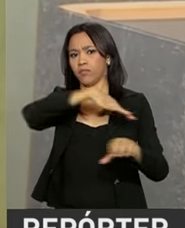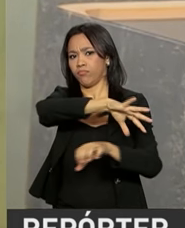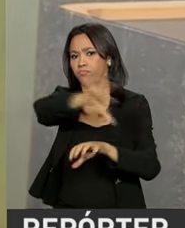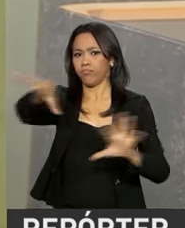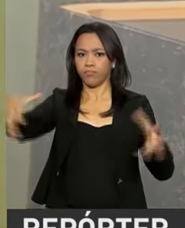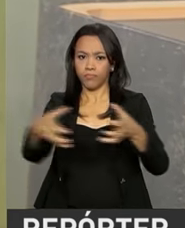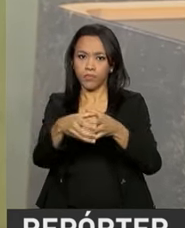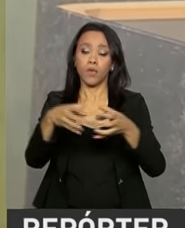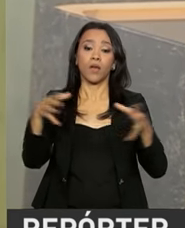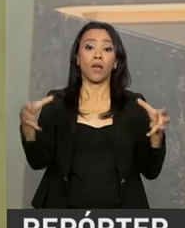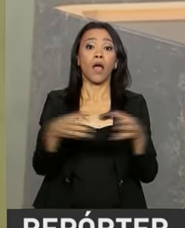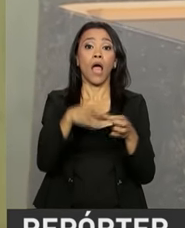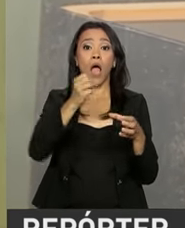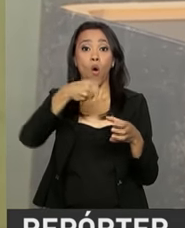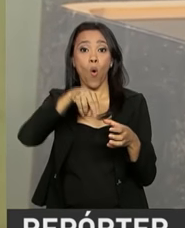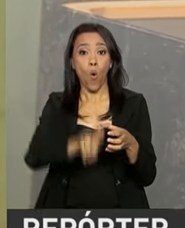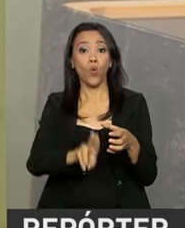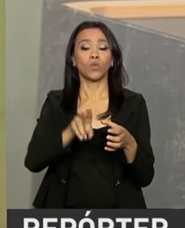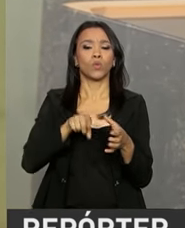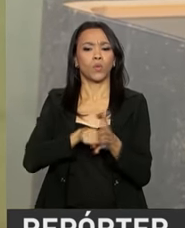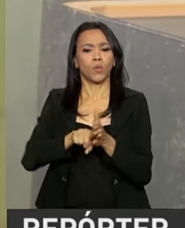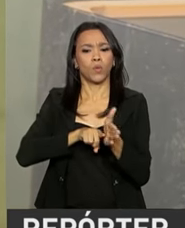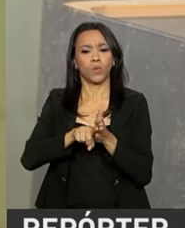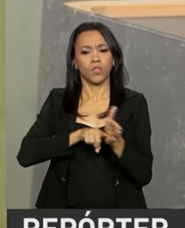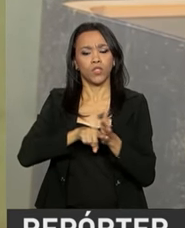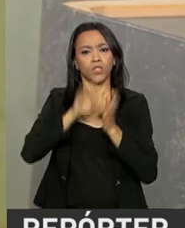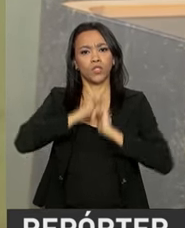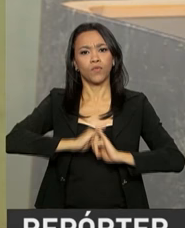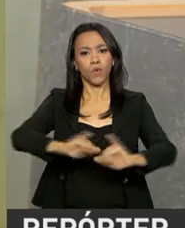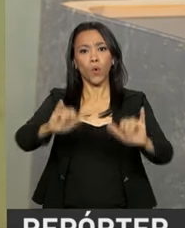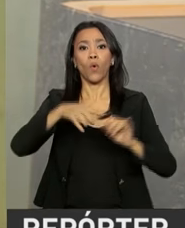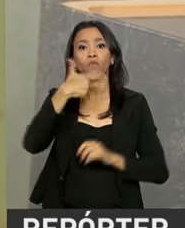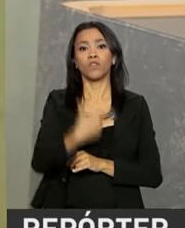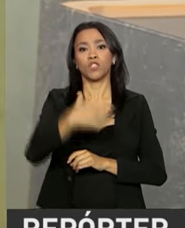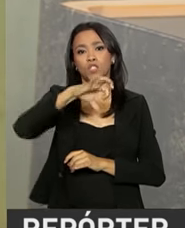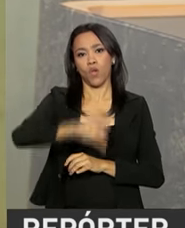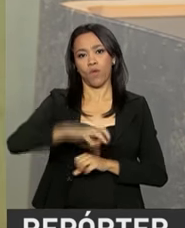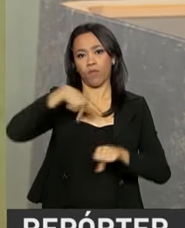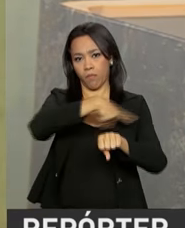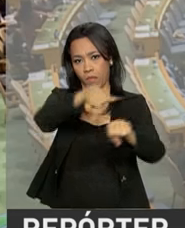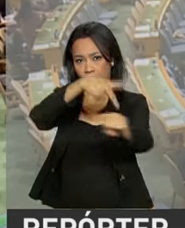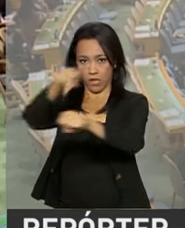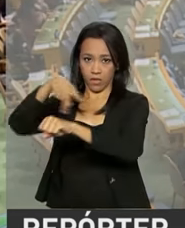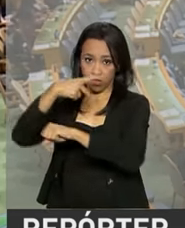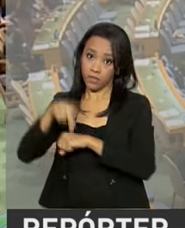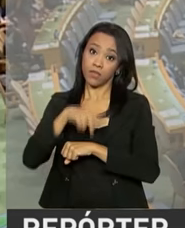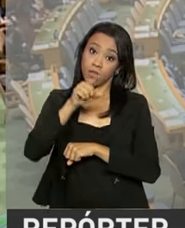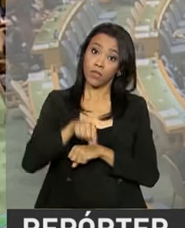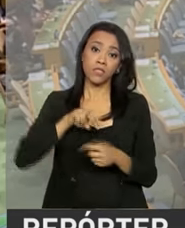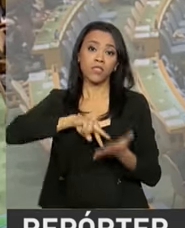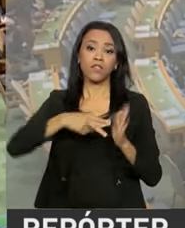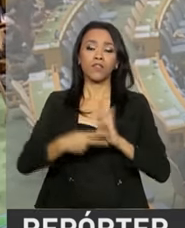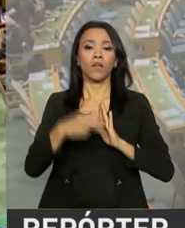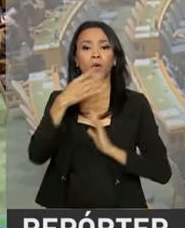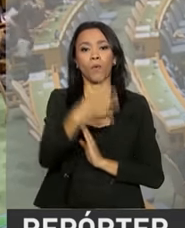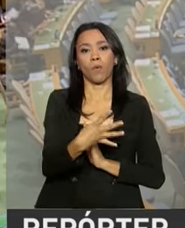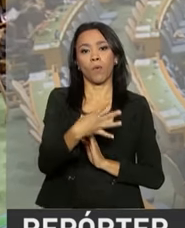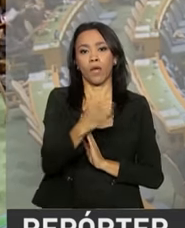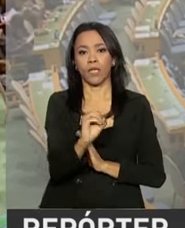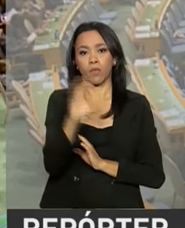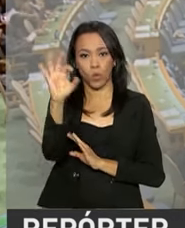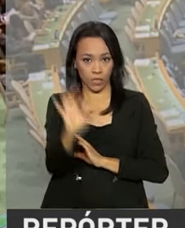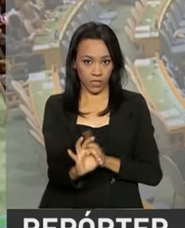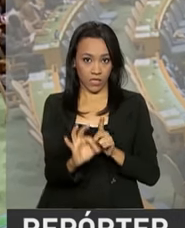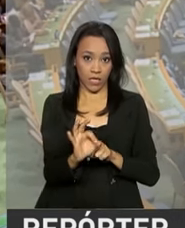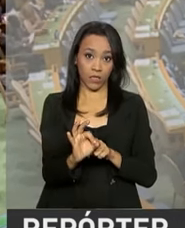ONU atualizou os números nesta quarta-feira. Até agora, 29 países, que representam 40% das emissões de gases